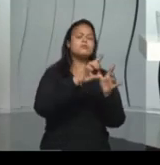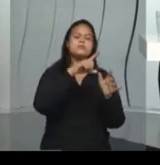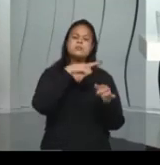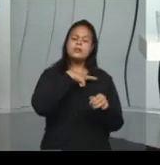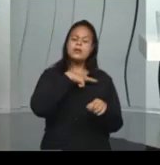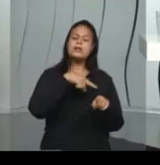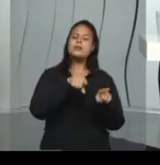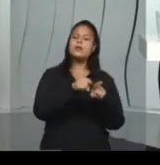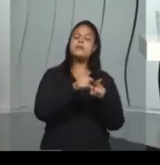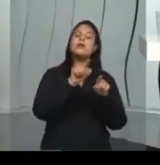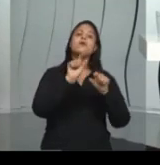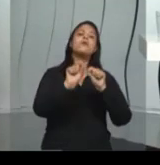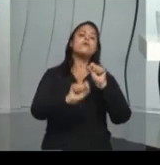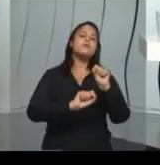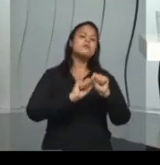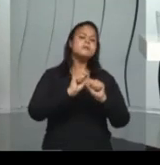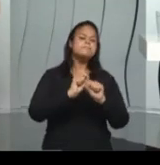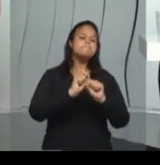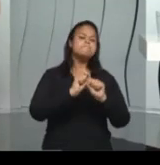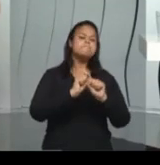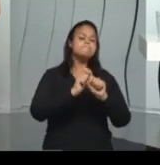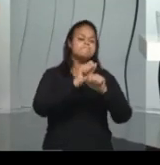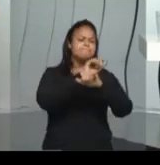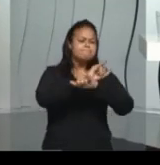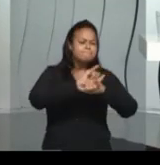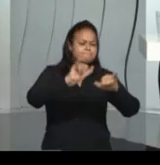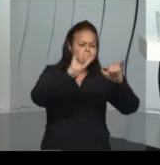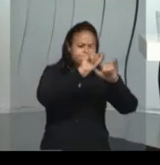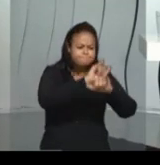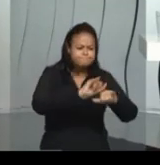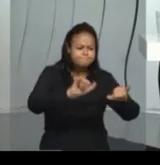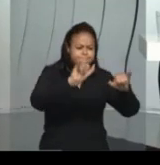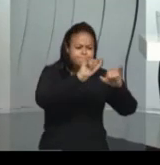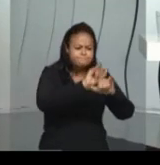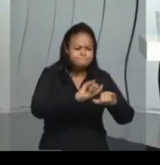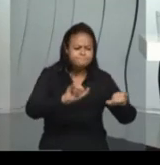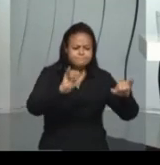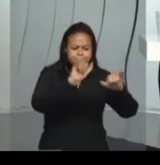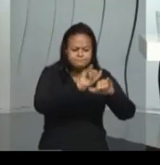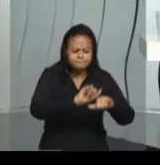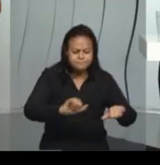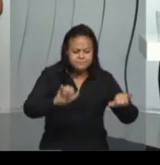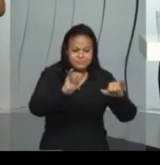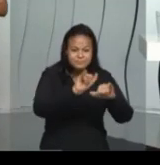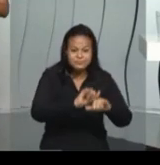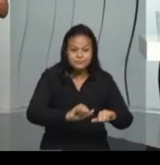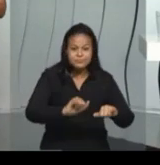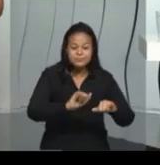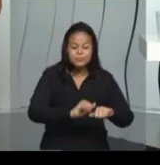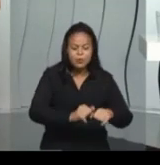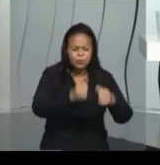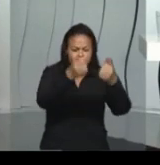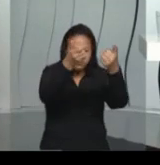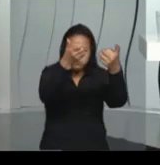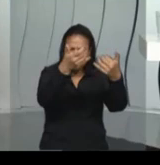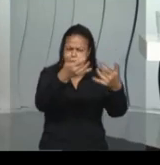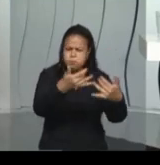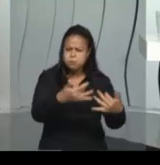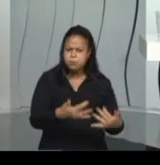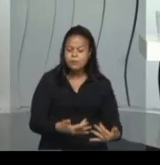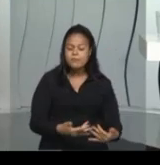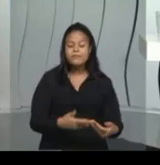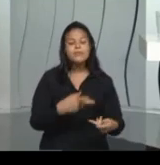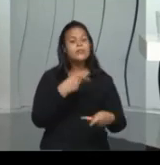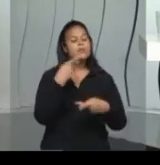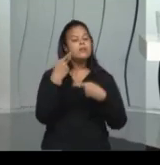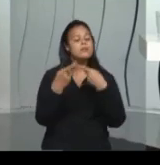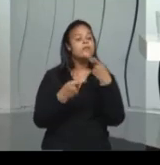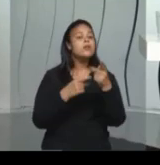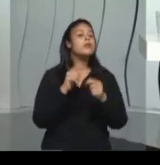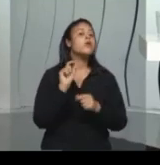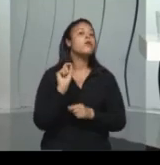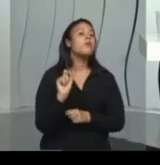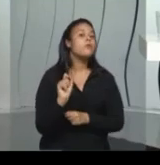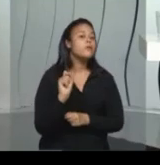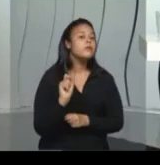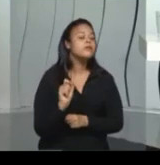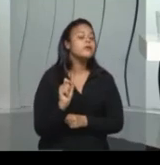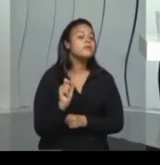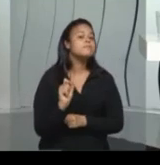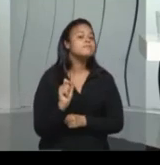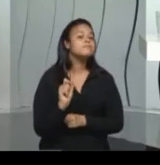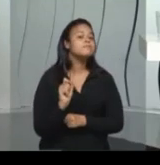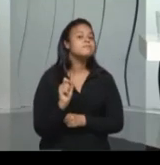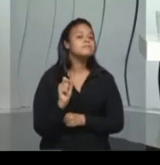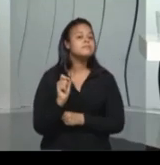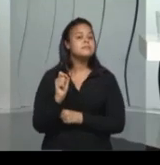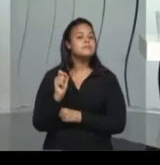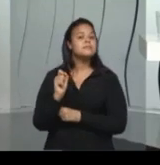em que o relato se passa, né, o que está sendo narrado. Então ela falou ali da situação,